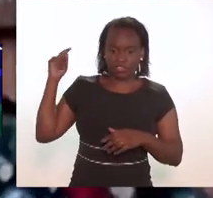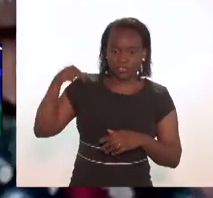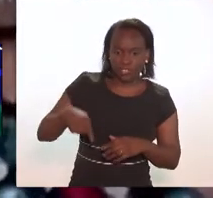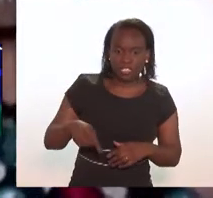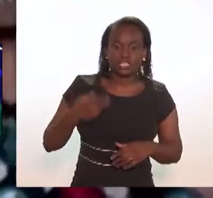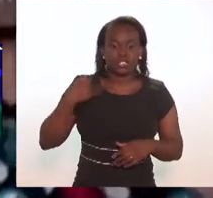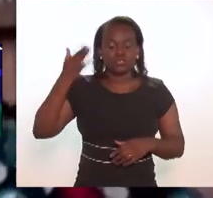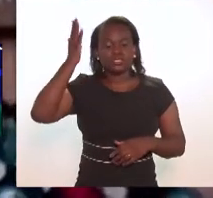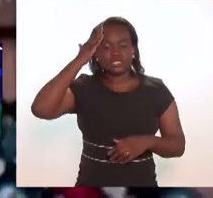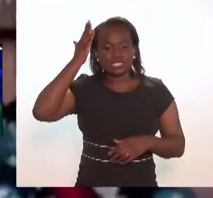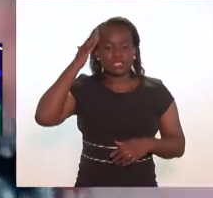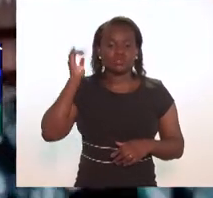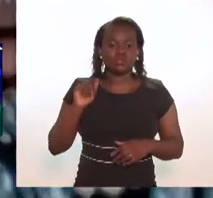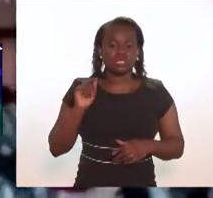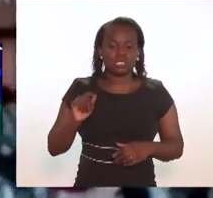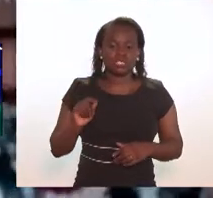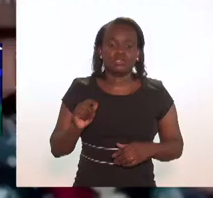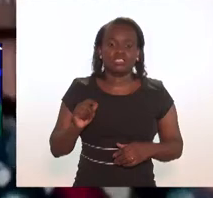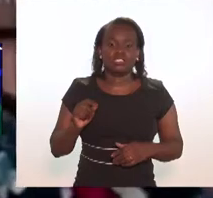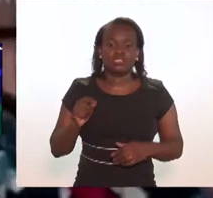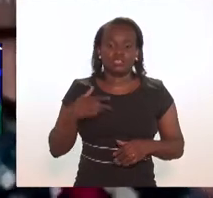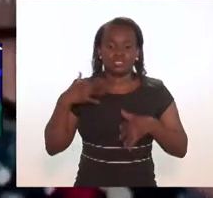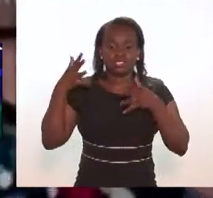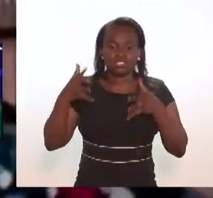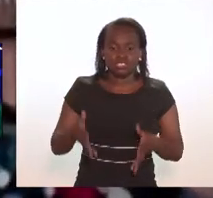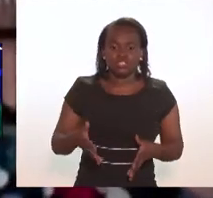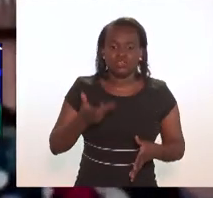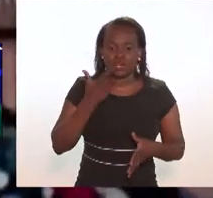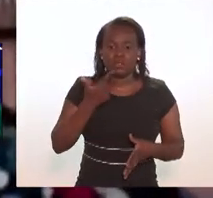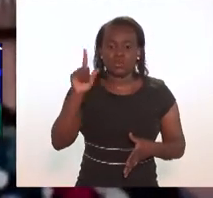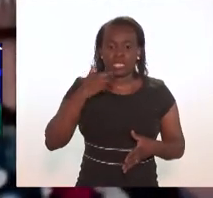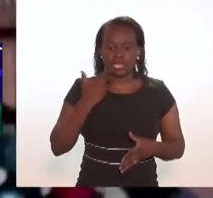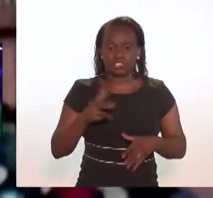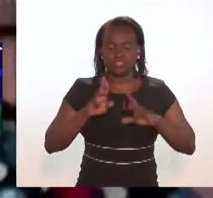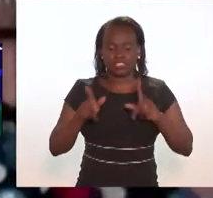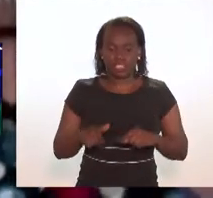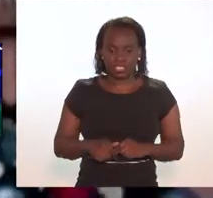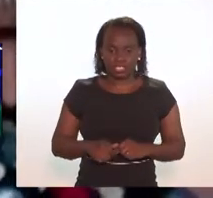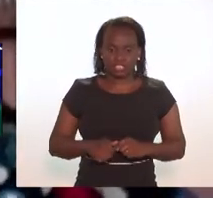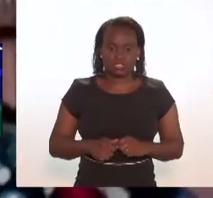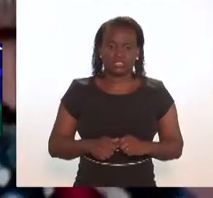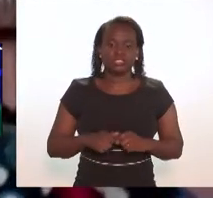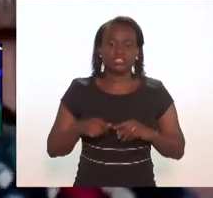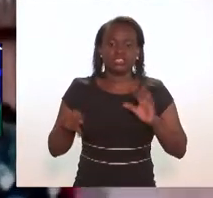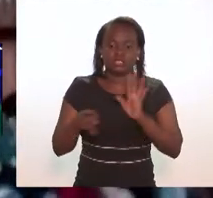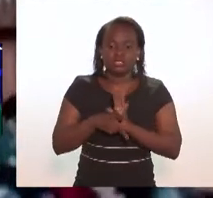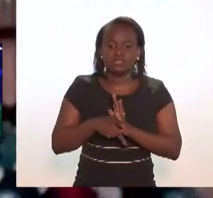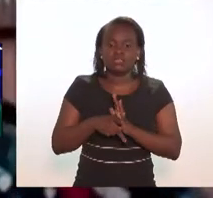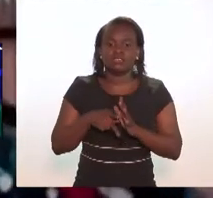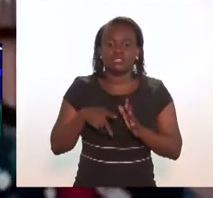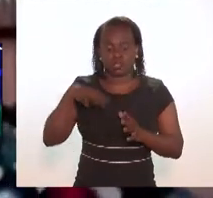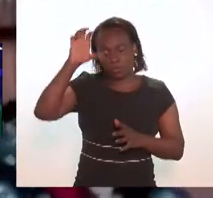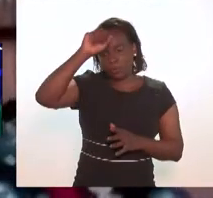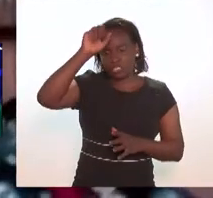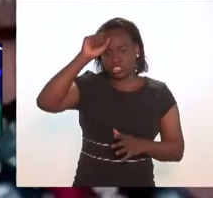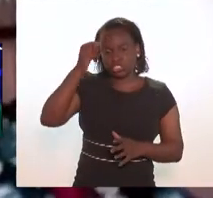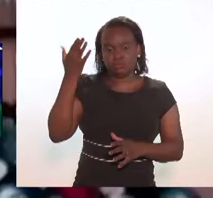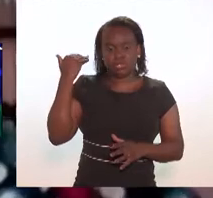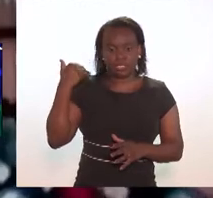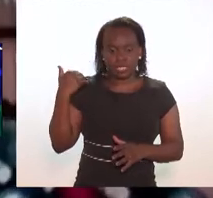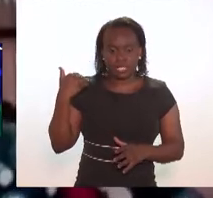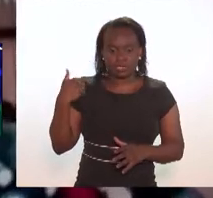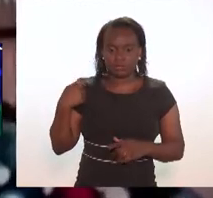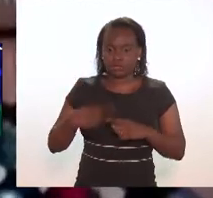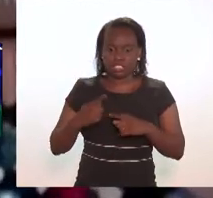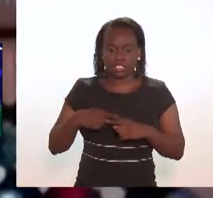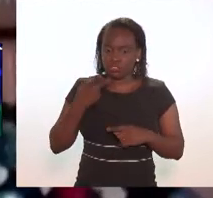sei exatamente que quando eu chego lá, eu falo outro dialeto, que é o dialeto que eu aprendi, que se eu não